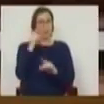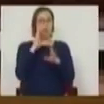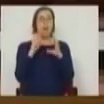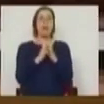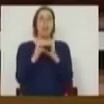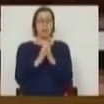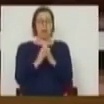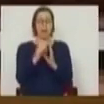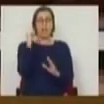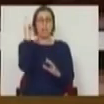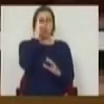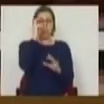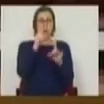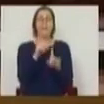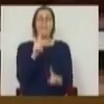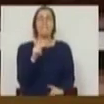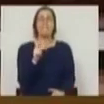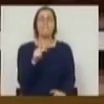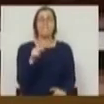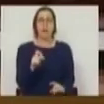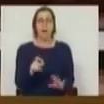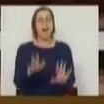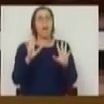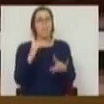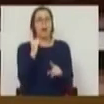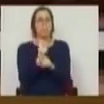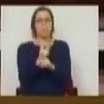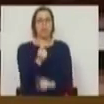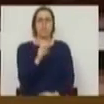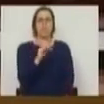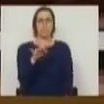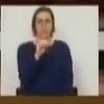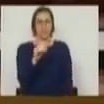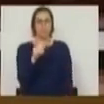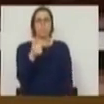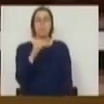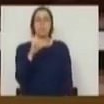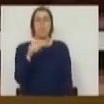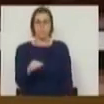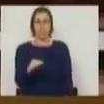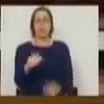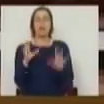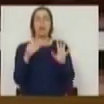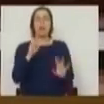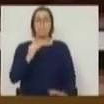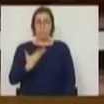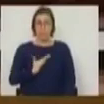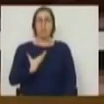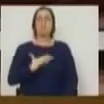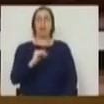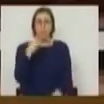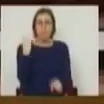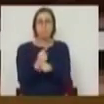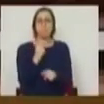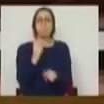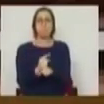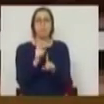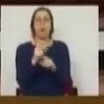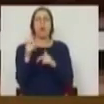é Sócrates e é Vara. Mas também é Espírito Santo e é BCP, é PSD e é CDS,